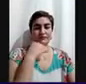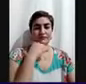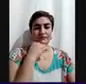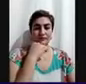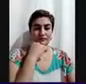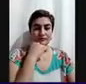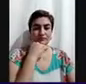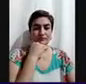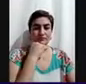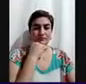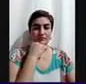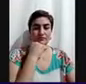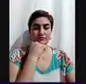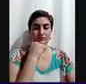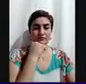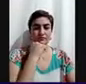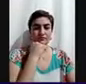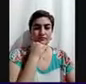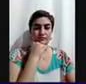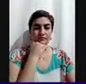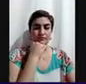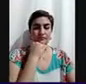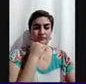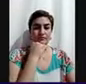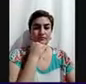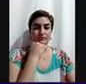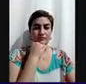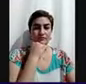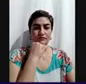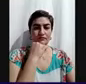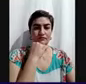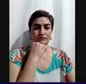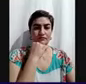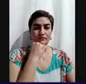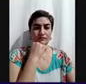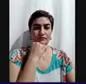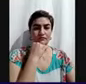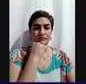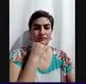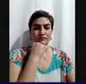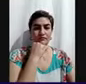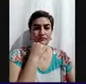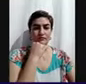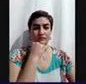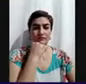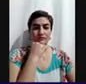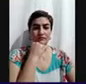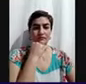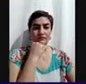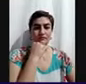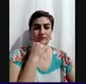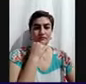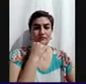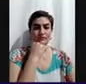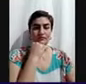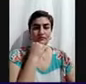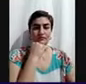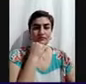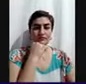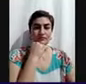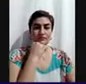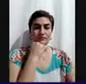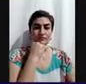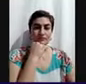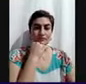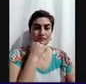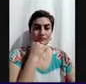12 de Hebreus 3 seis de Efésios 2 22 e assim vai vai vai vai primeira Pedro 2 as Pedras Vivas é